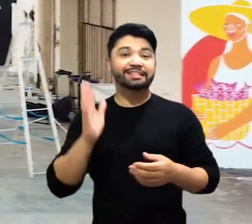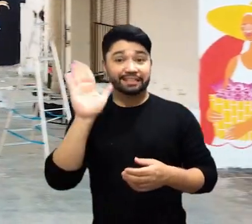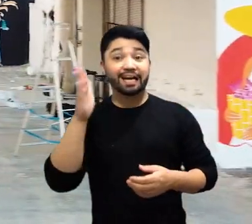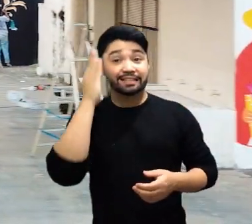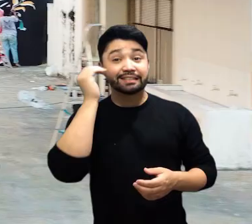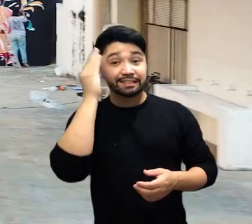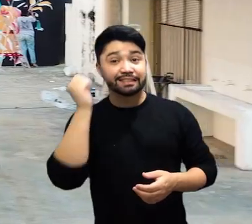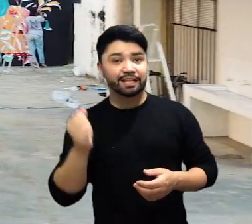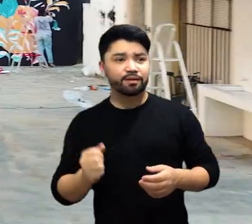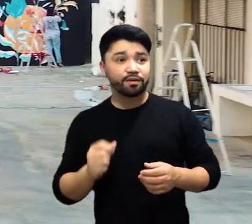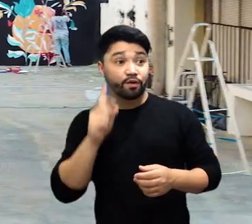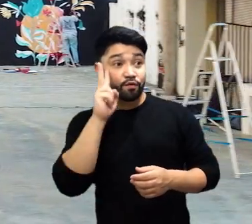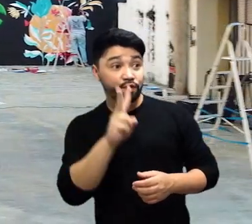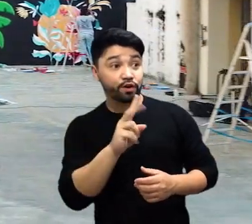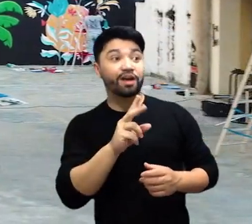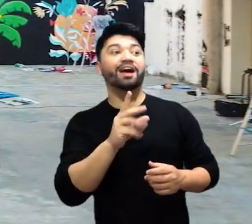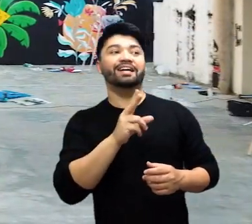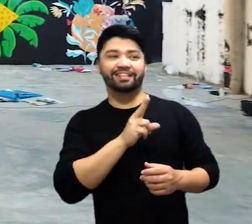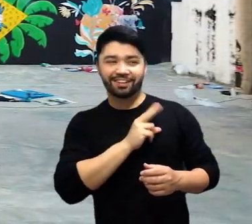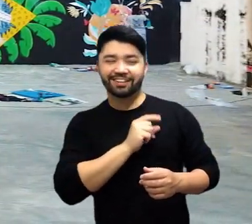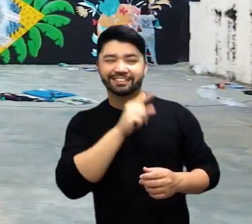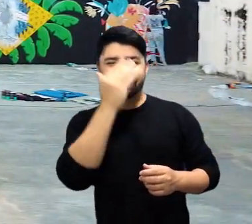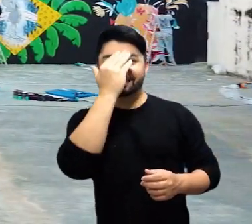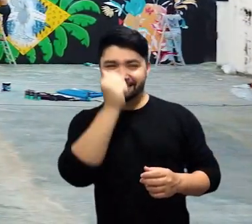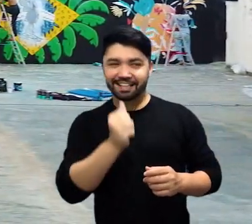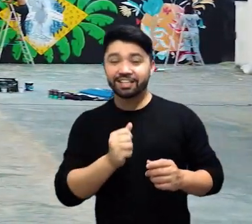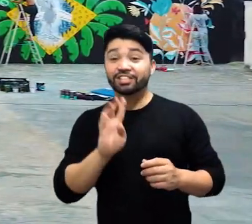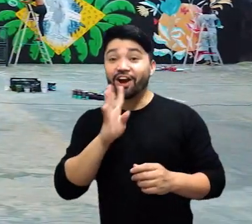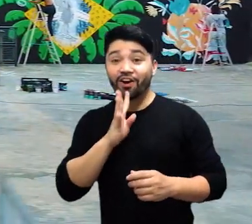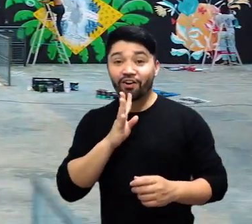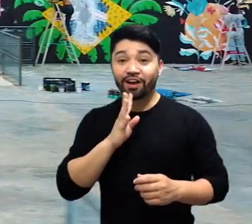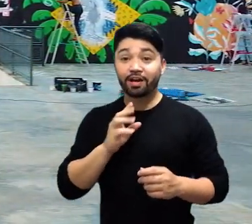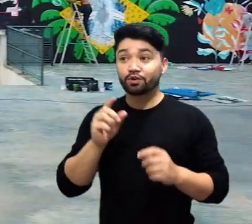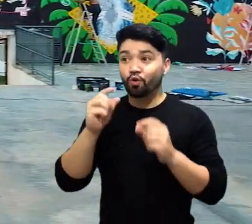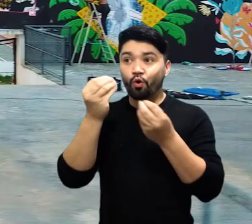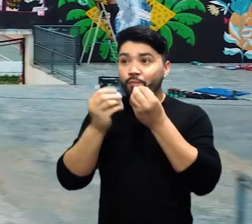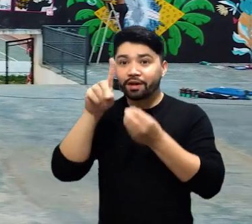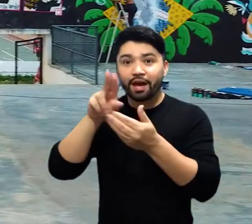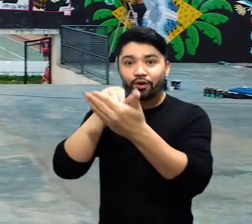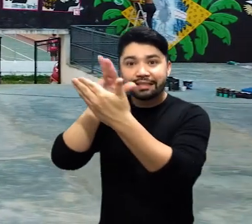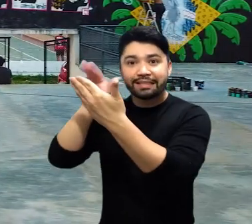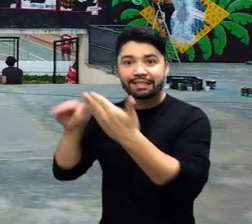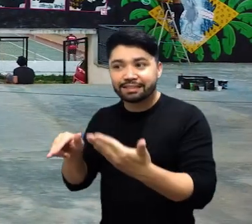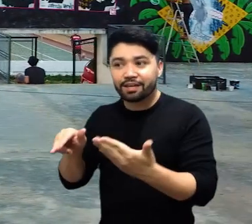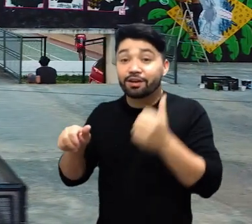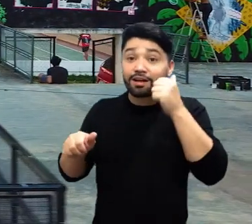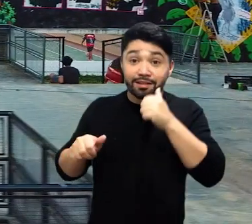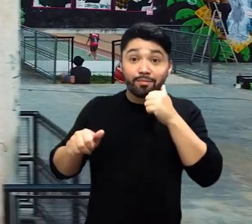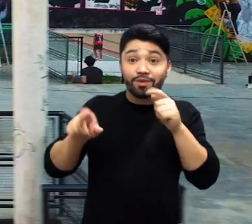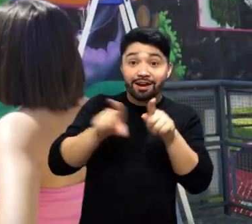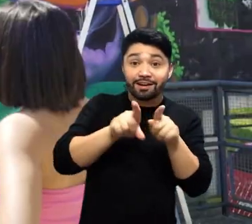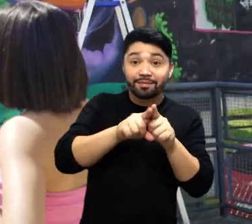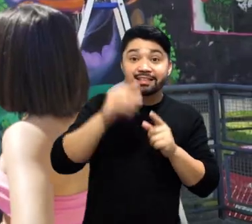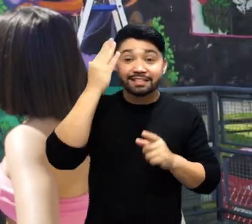sabe. Eu reconheço um desenho dele, um do Vitor, um do João, porque a gente já se conhece, né? Então, assim, ver o dela, ver a forma que